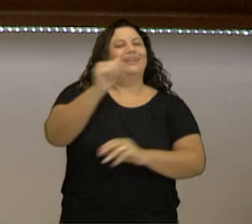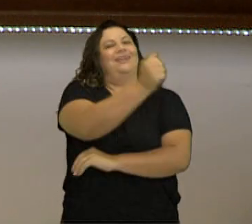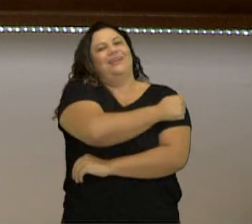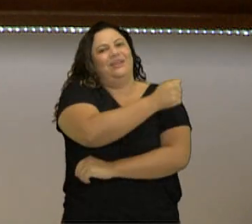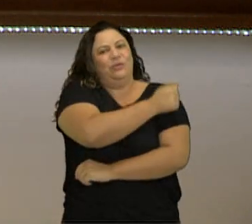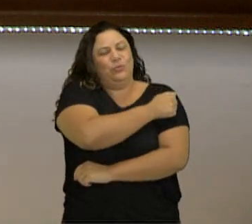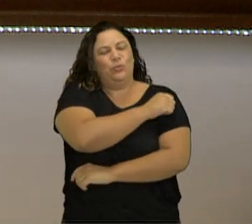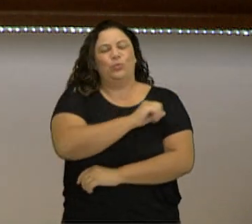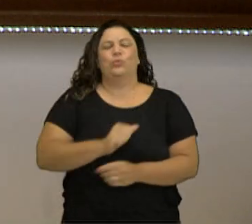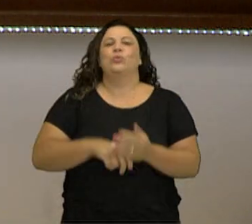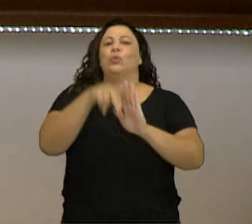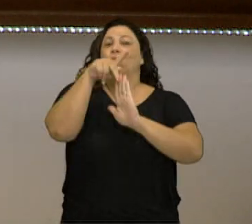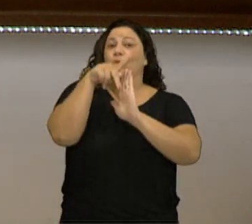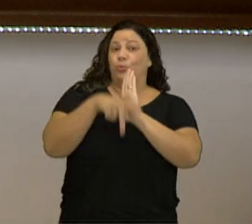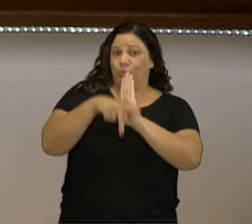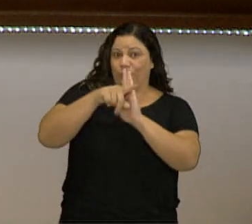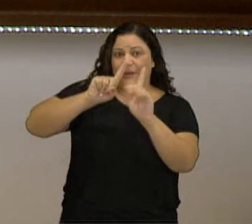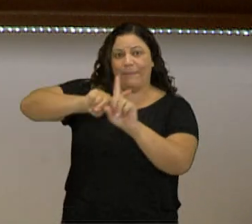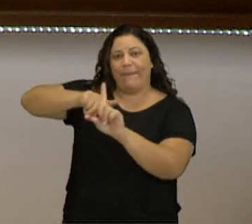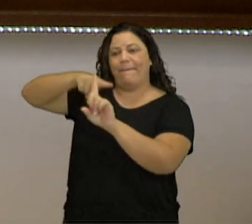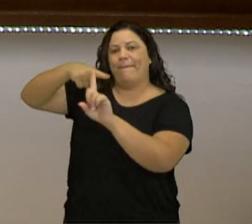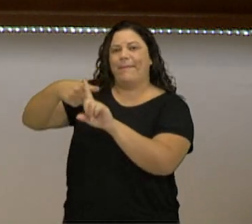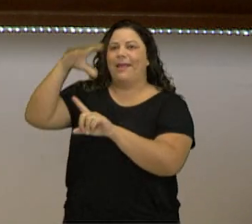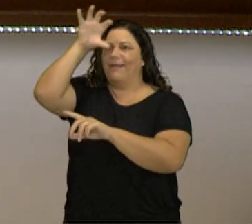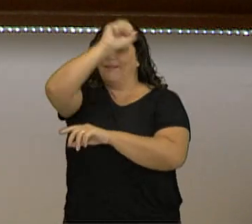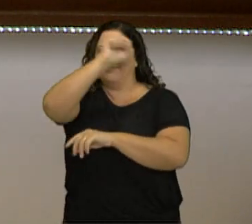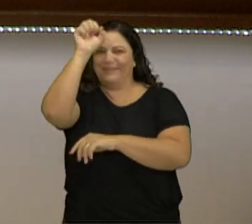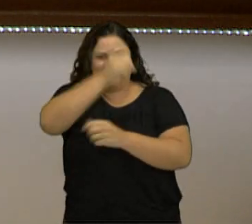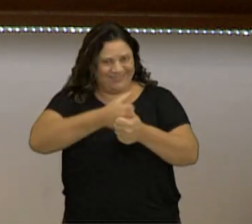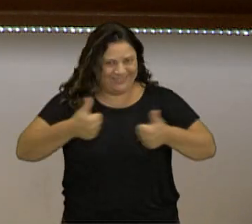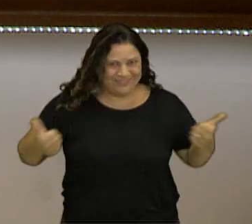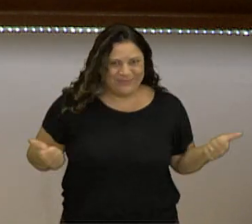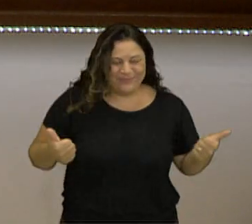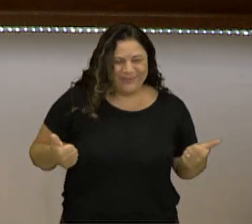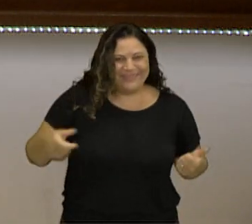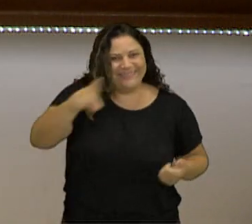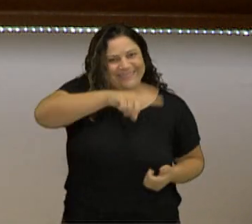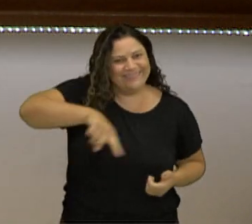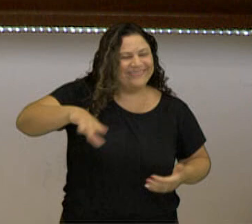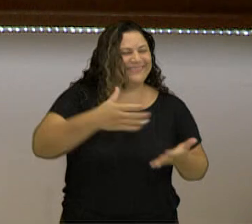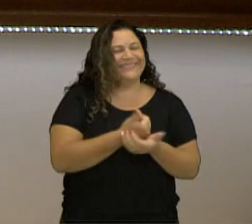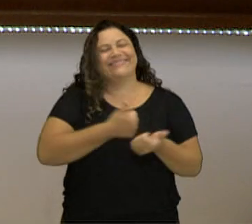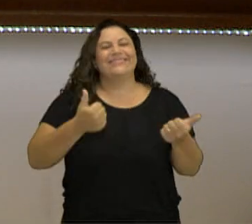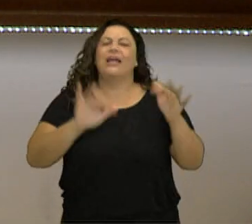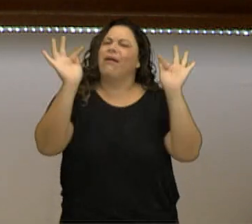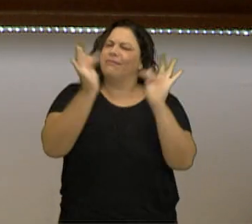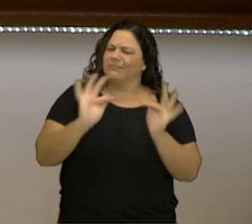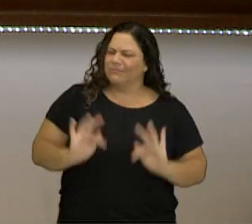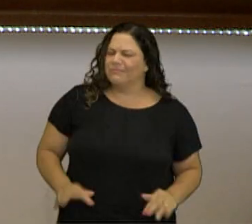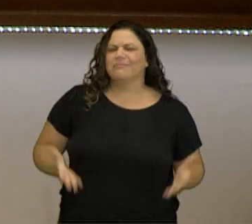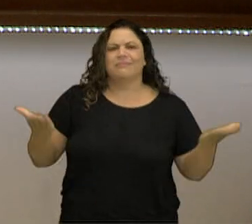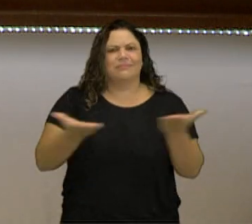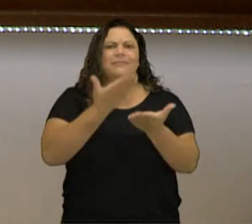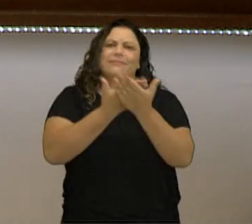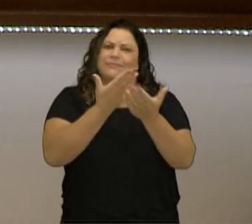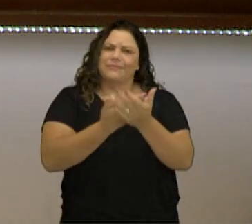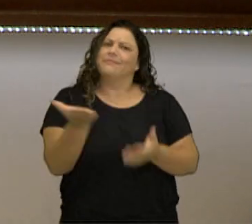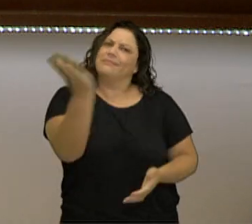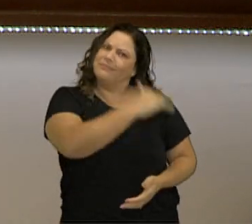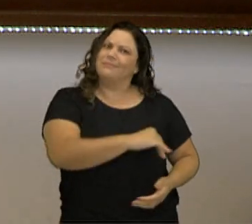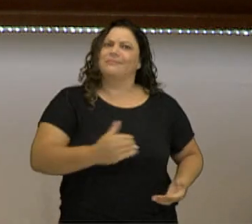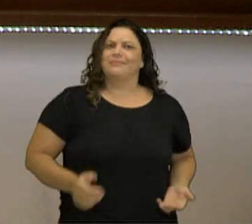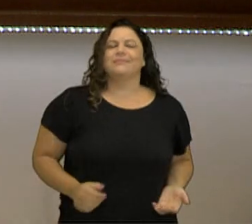estudantes do programa Mais Aprendizagem. Tudo bem com vocês? Que bom, fico muito feliz. Vamos estudar então? Vamos